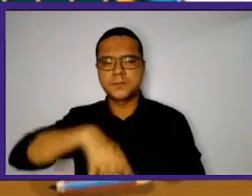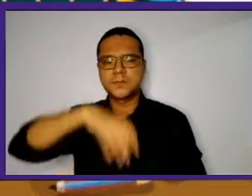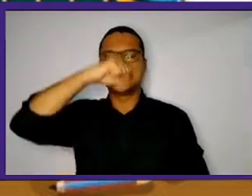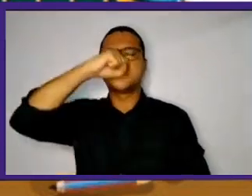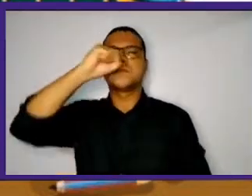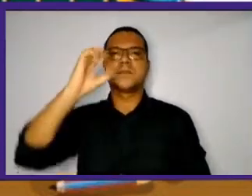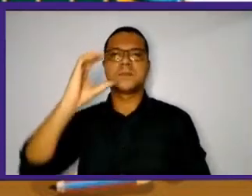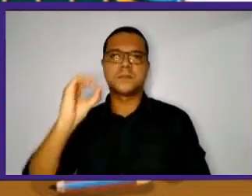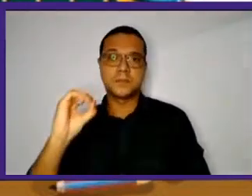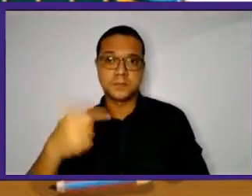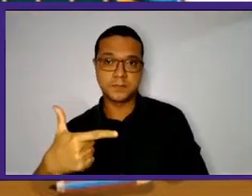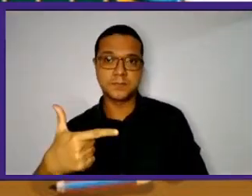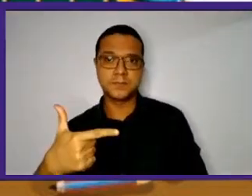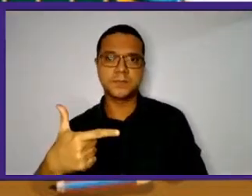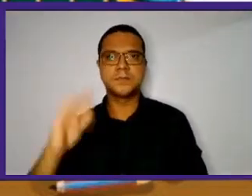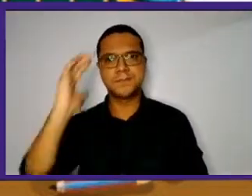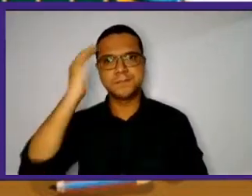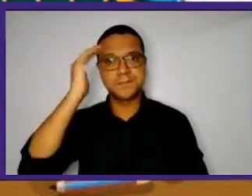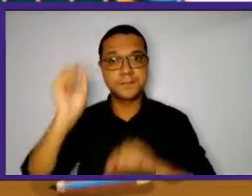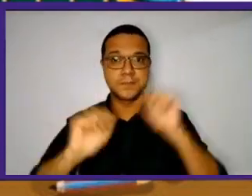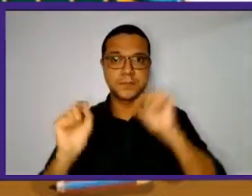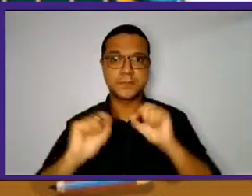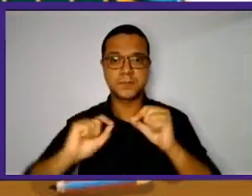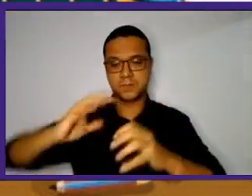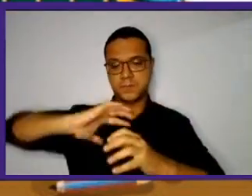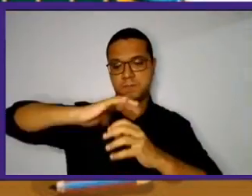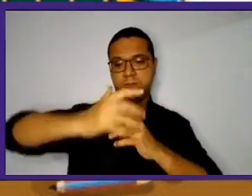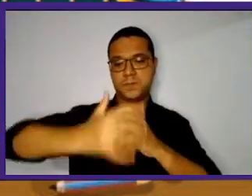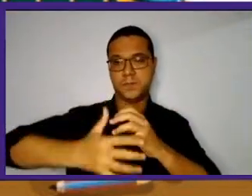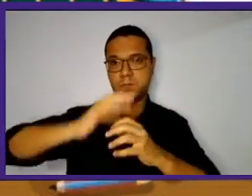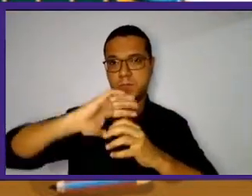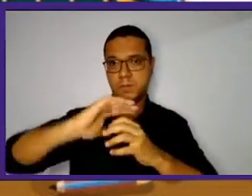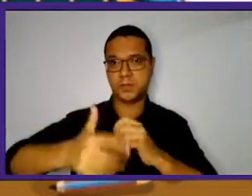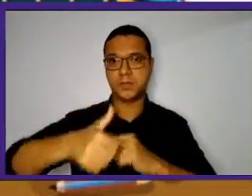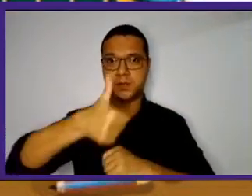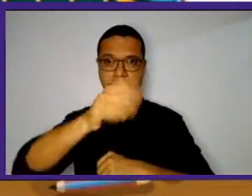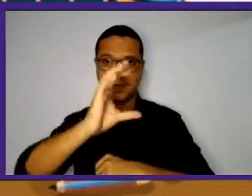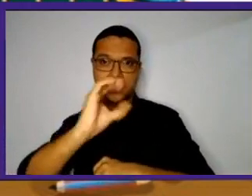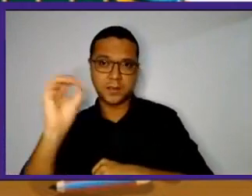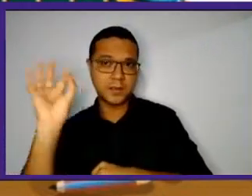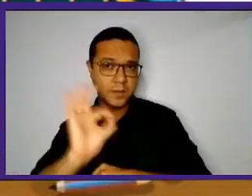respirar oxigênio, dá para entender que a atmosfera seria 100% oxigênio, que não é.